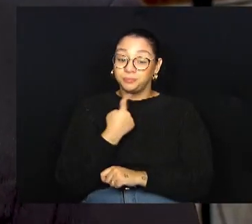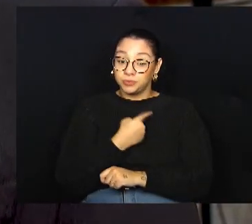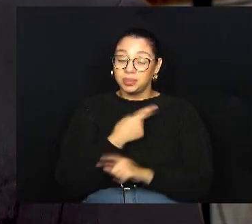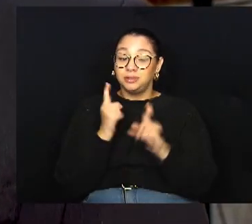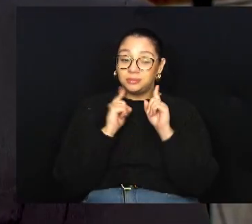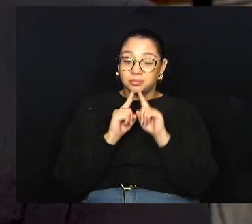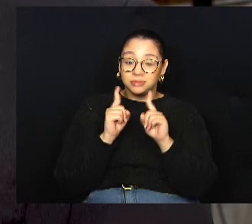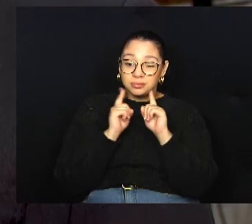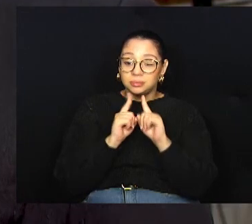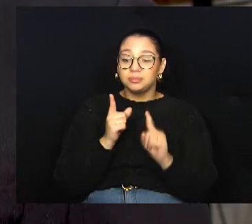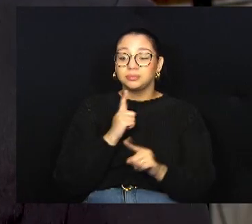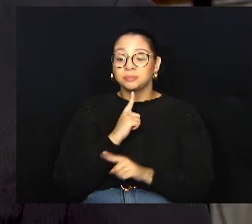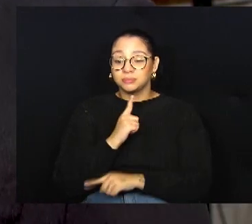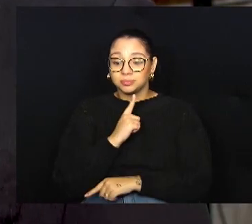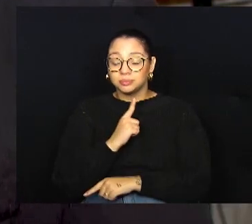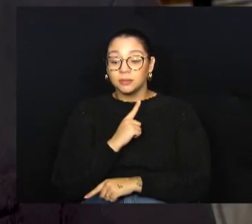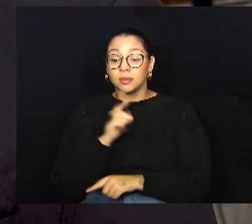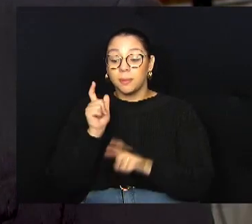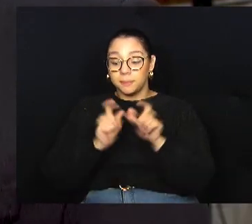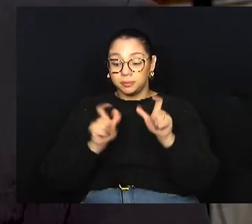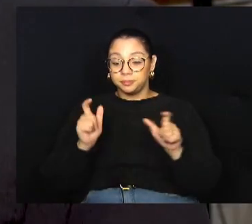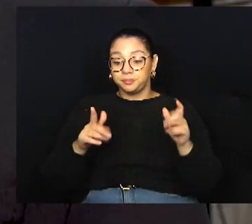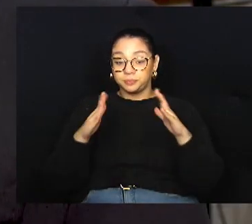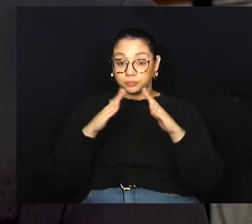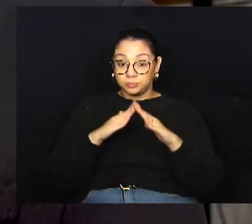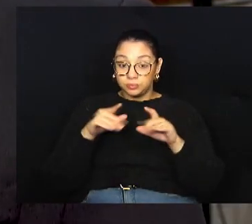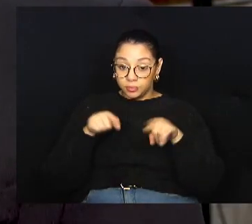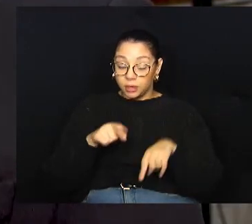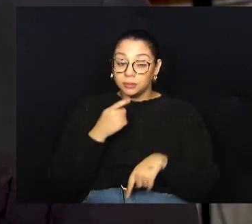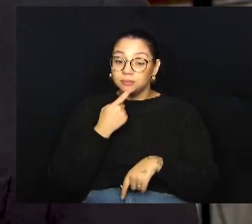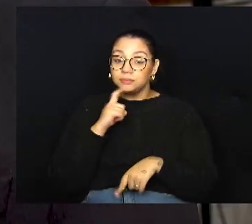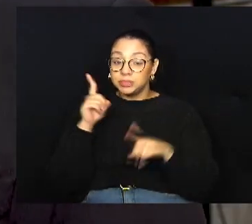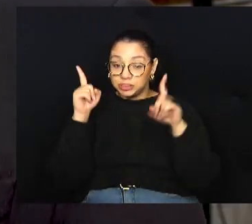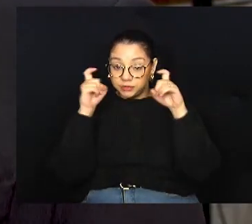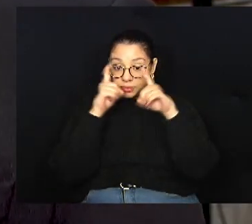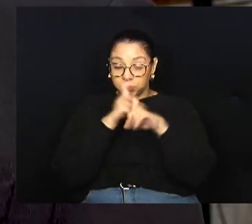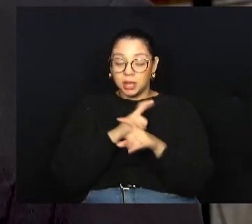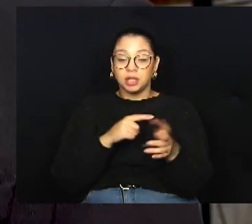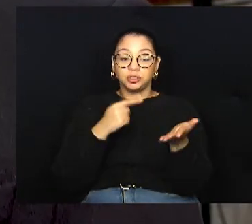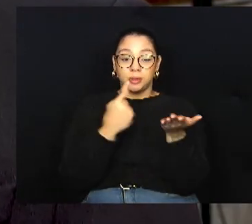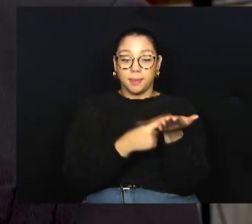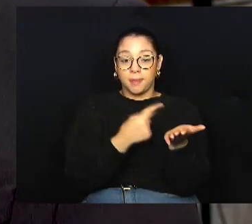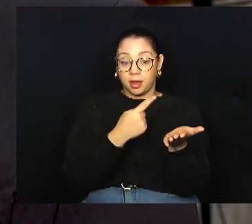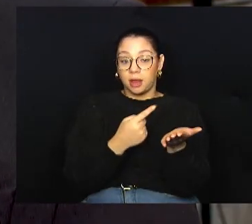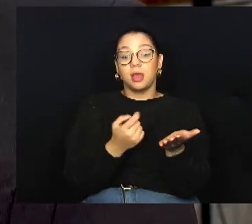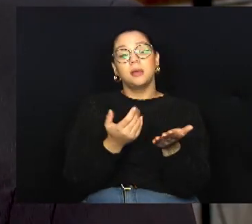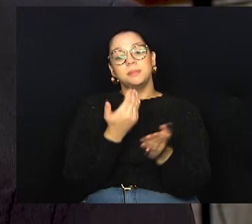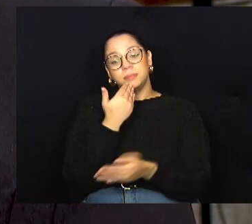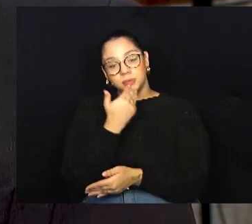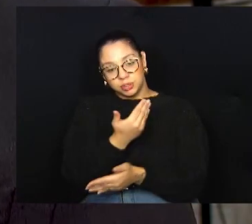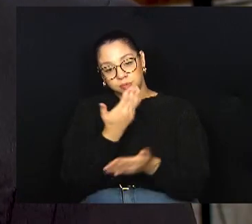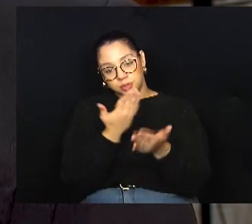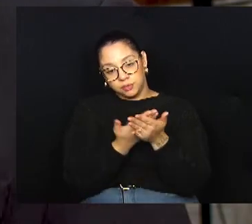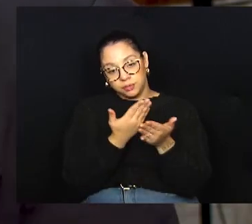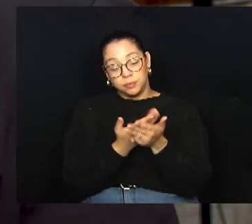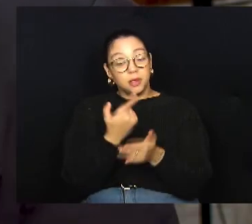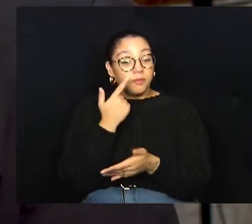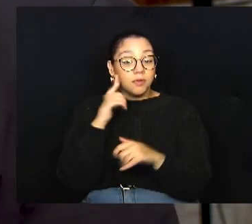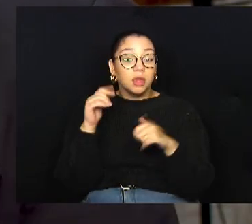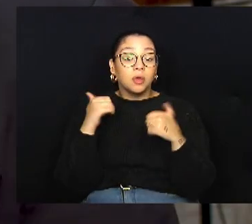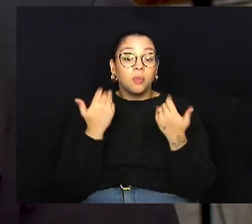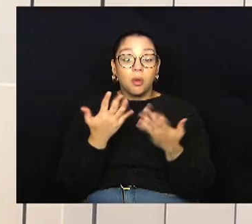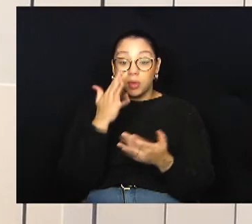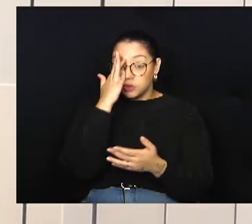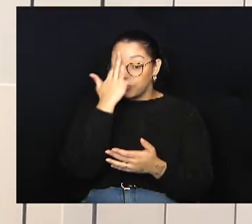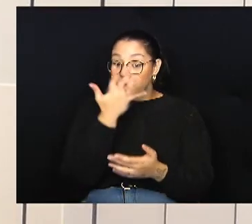que tem os munícipes tendo muita dificuldade nesse agendamento. Por isso, requeremos as informações para ver que providências a gente pode adotar.